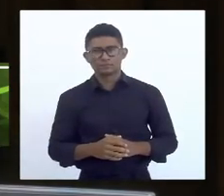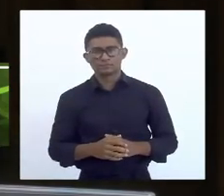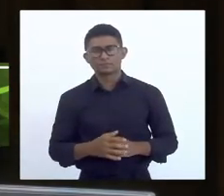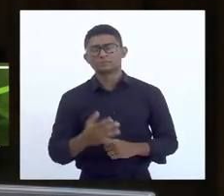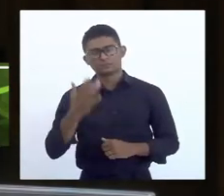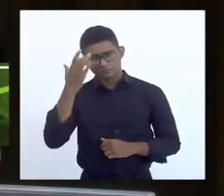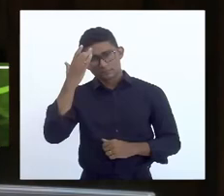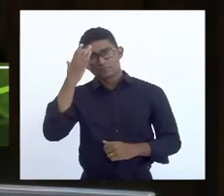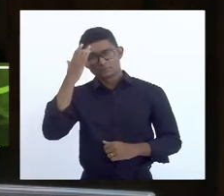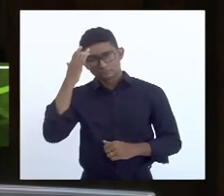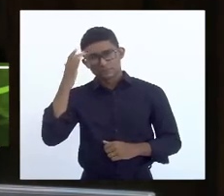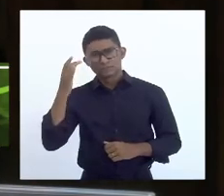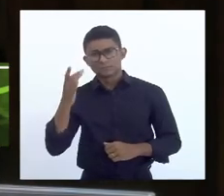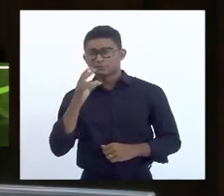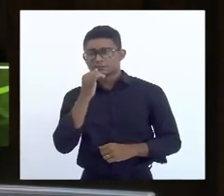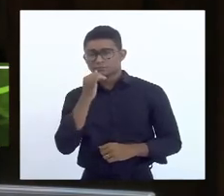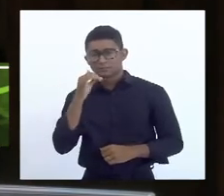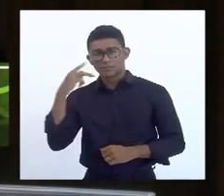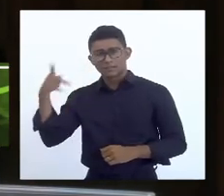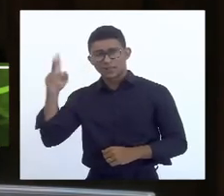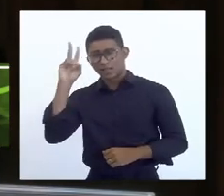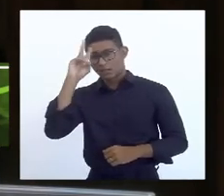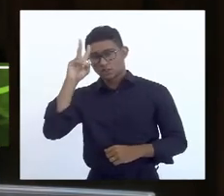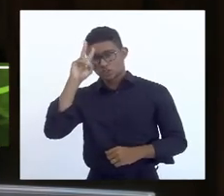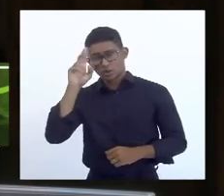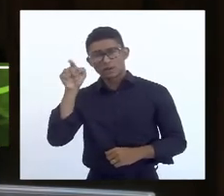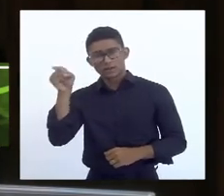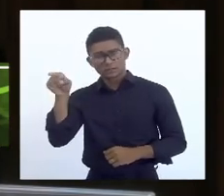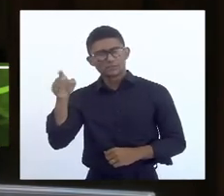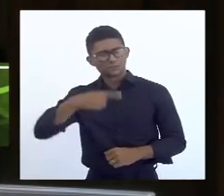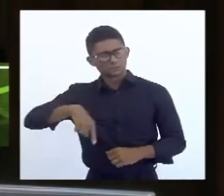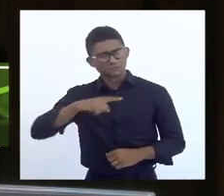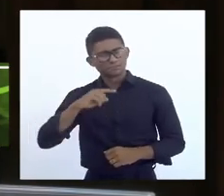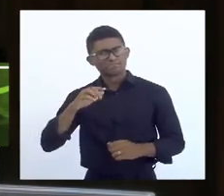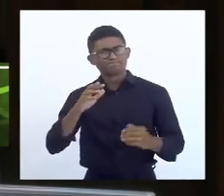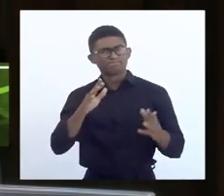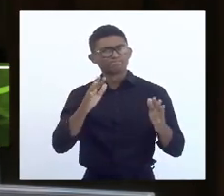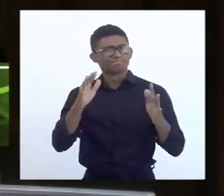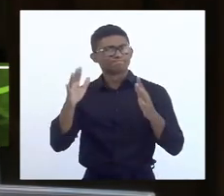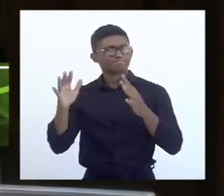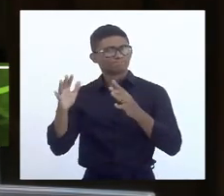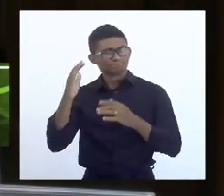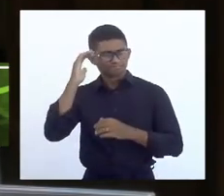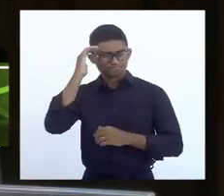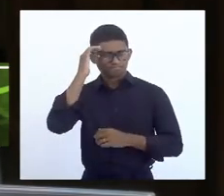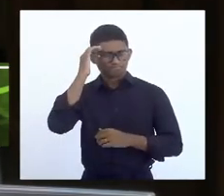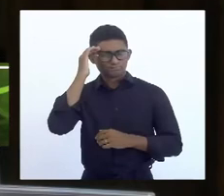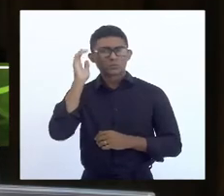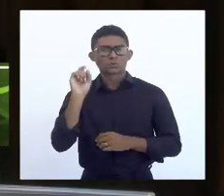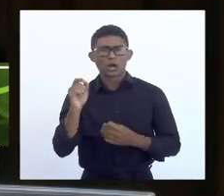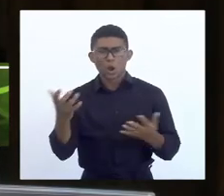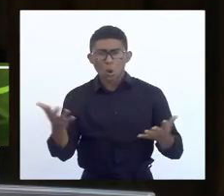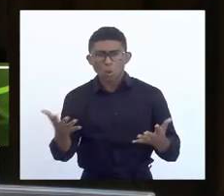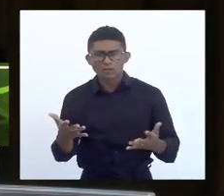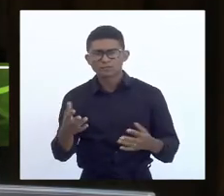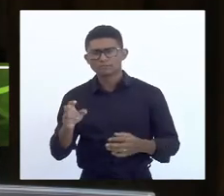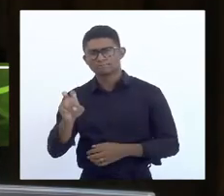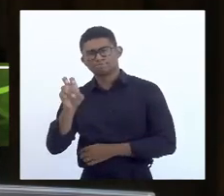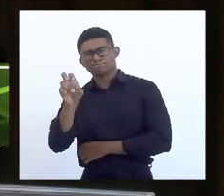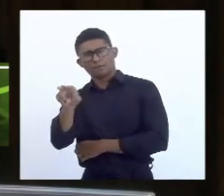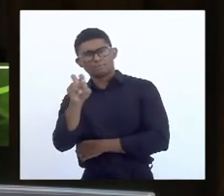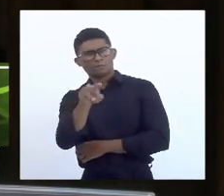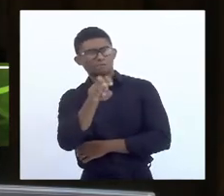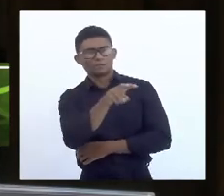eu acho que por histórias como a da Manu, hoje existe essa compreensão. Hoje eu vejo muito assim, o quanto